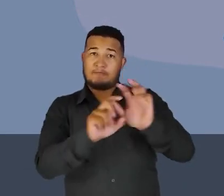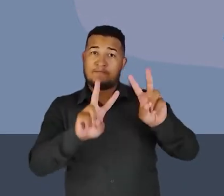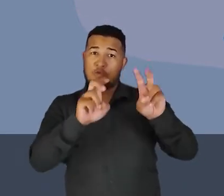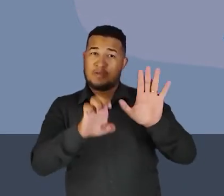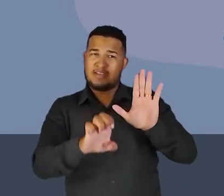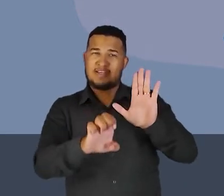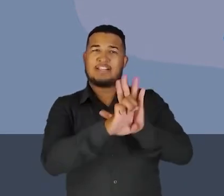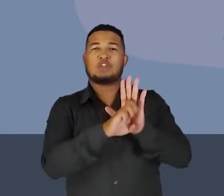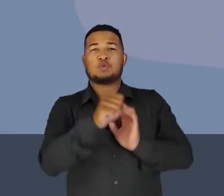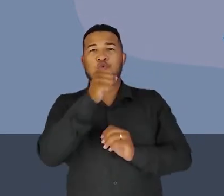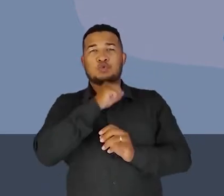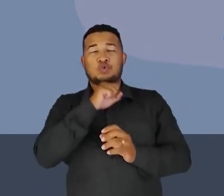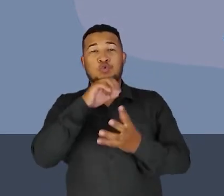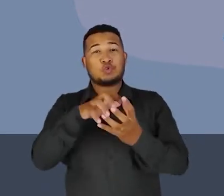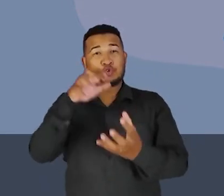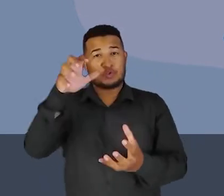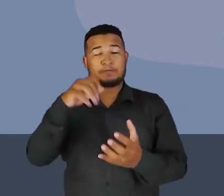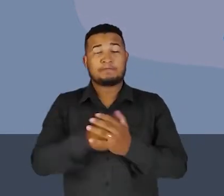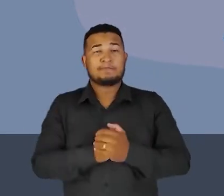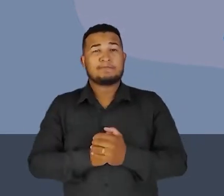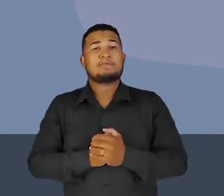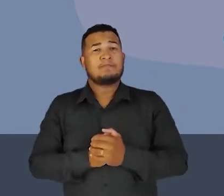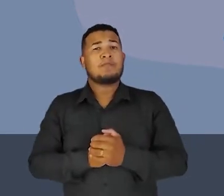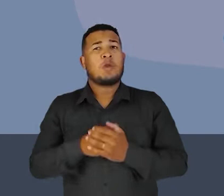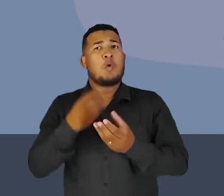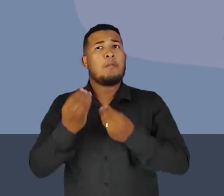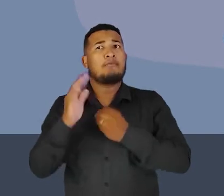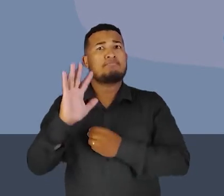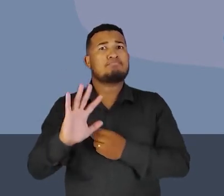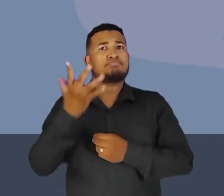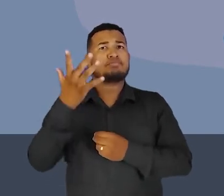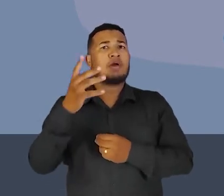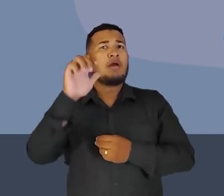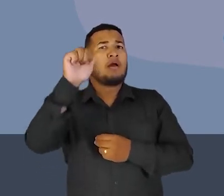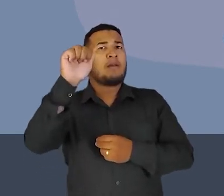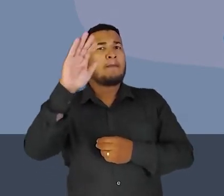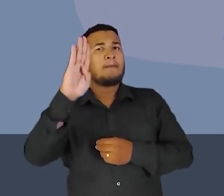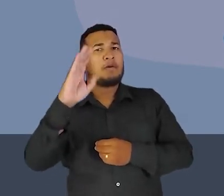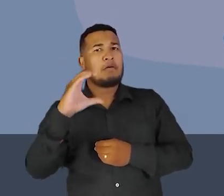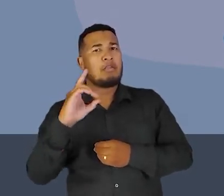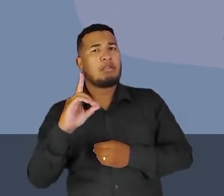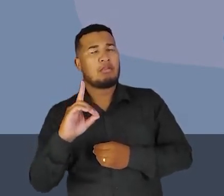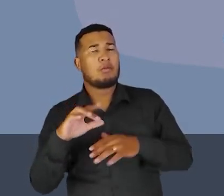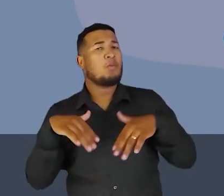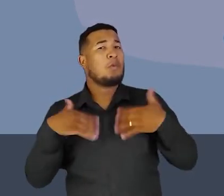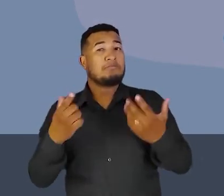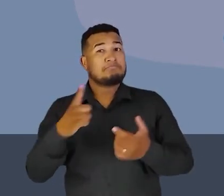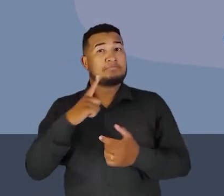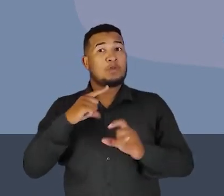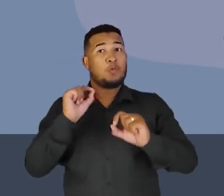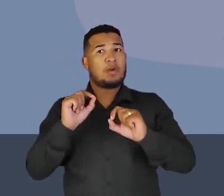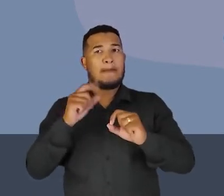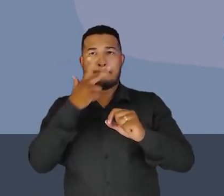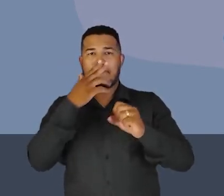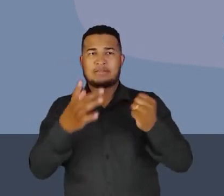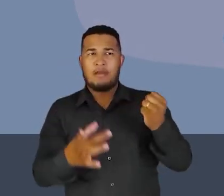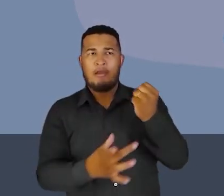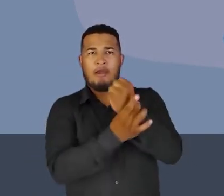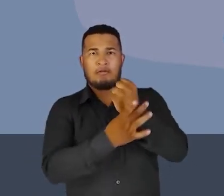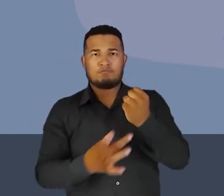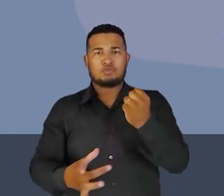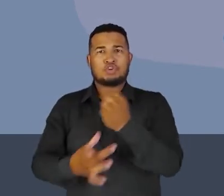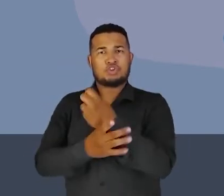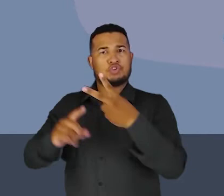o Estatuto do Idoso, em qual alternativa aparecem as 2